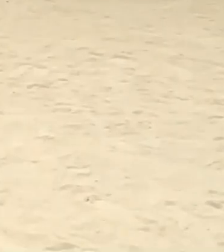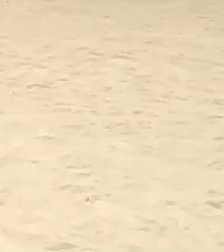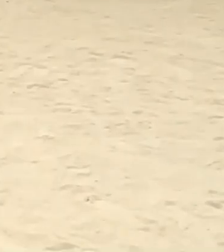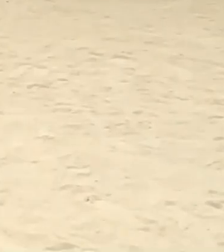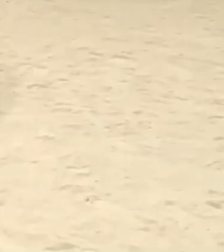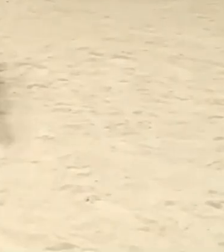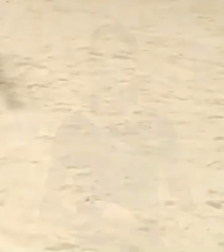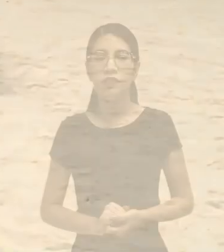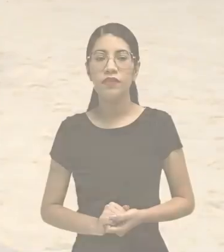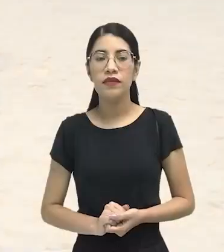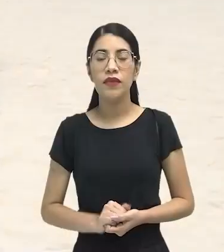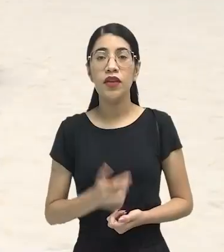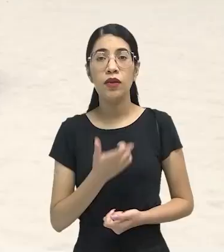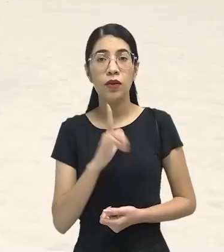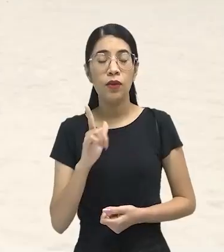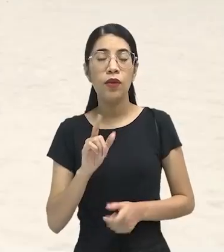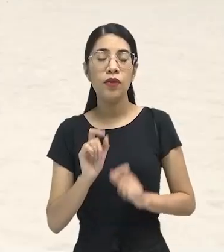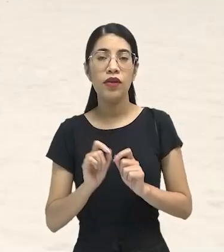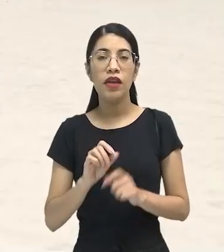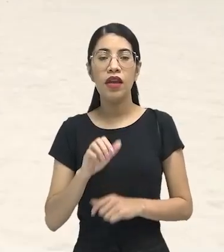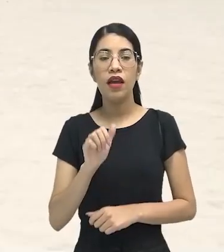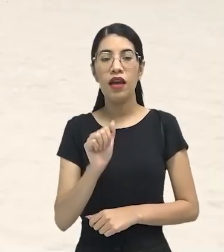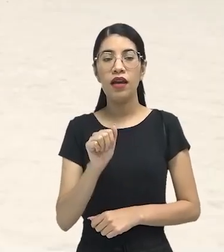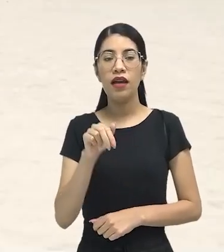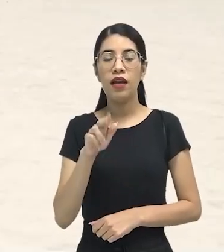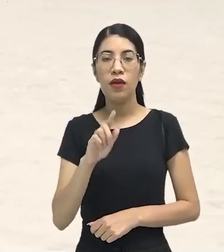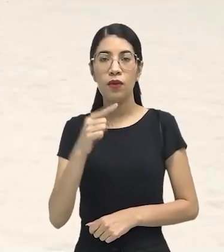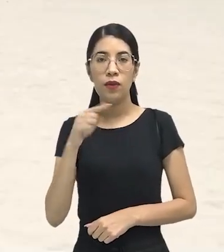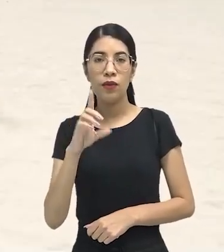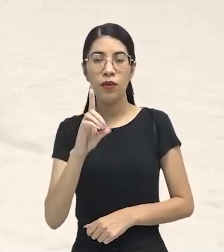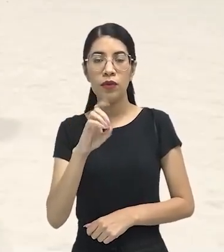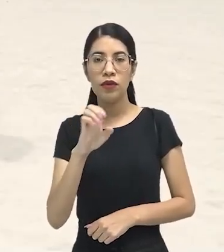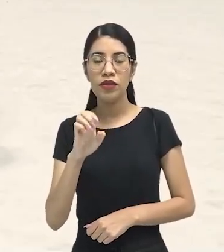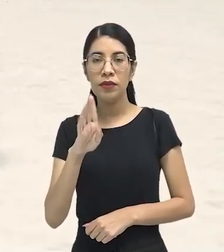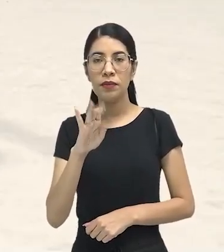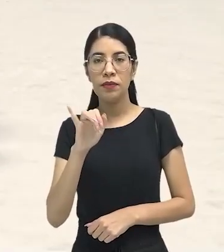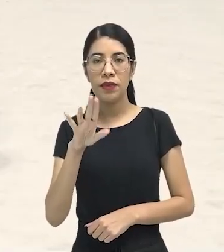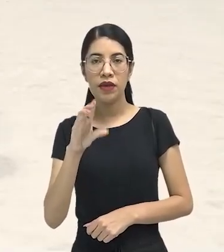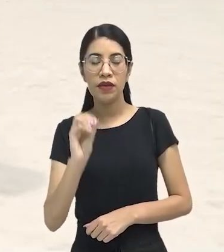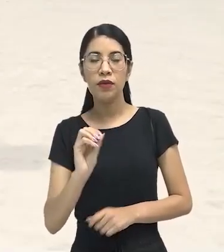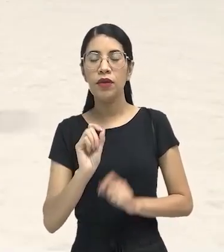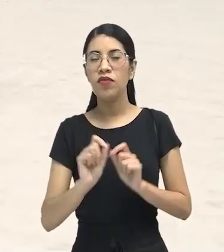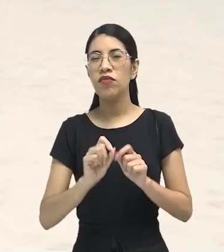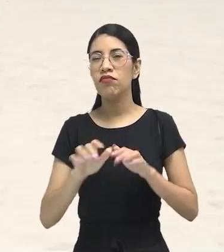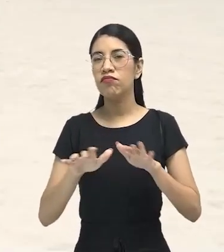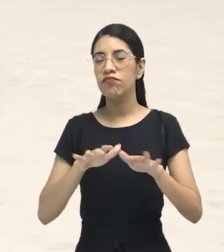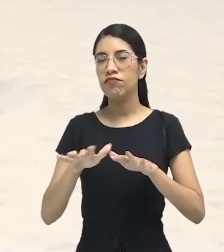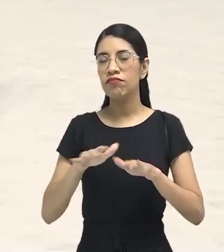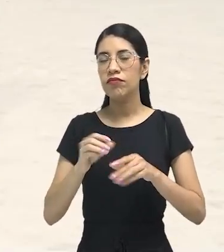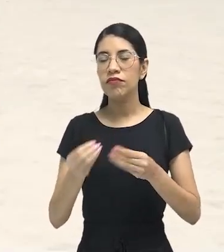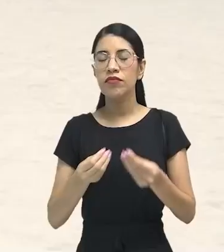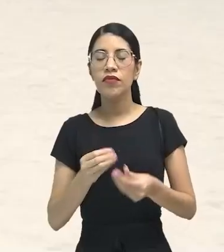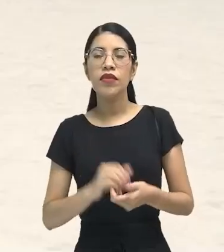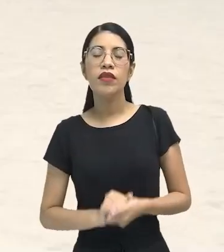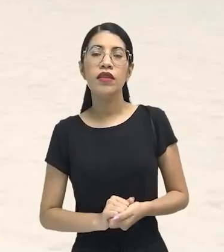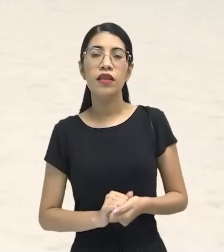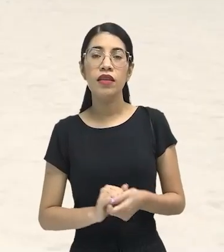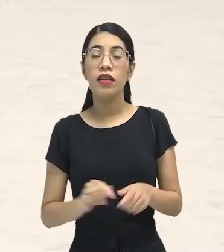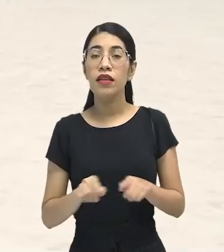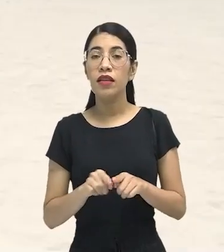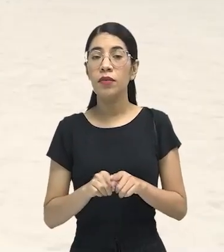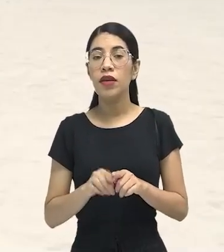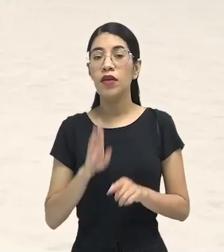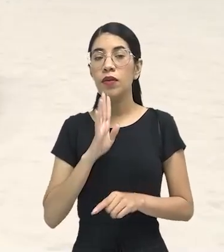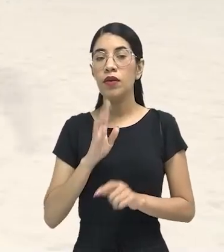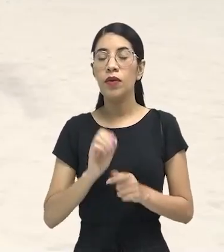E o nosso próximo golpe é o aú de bico. É o movimento de deslocamento, também